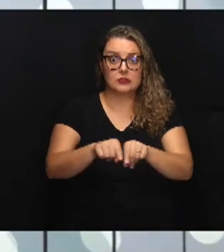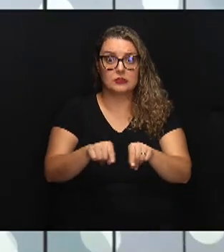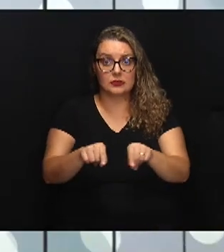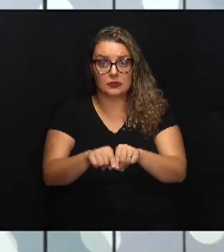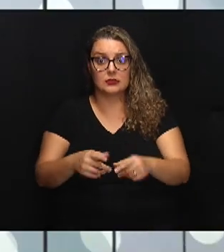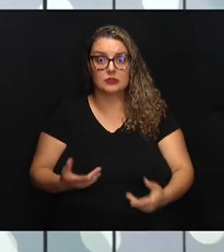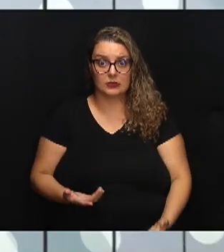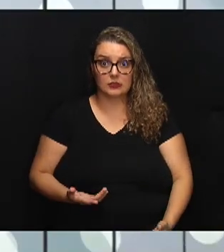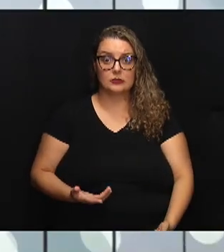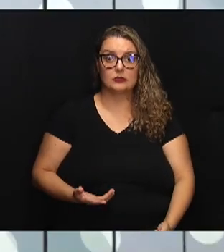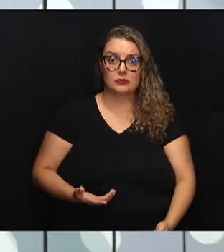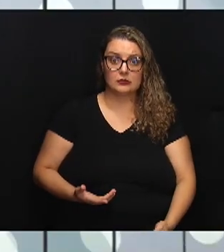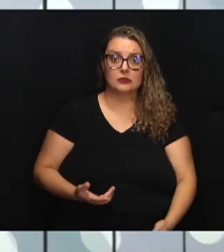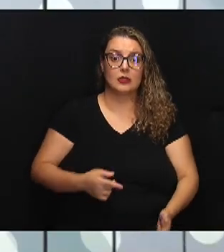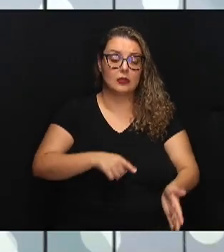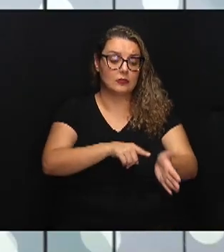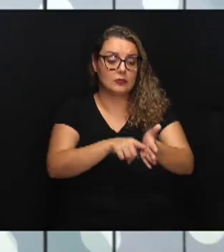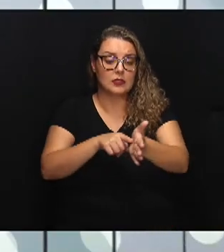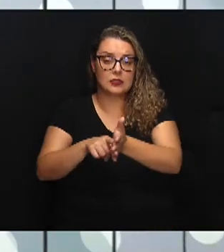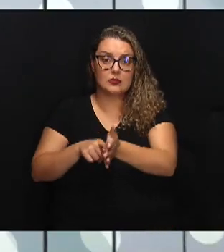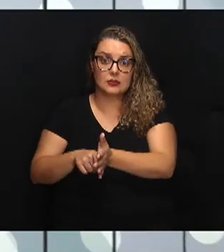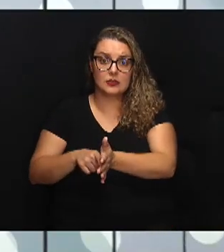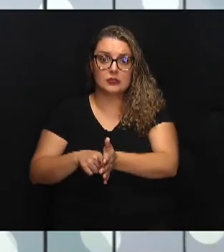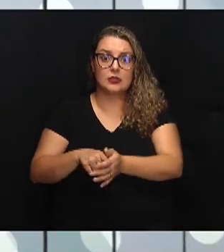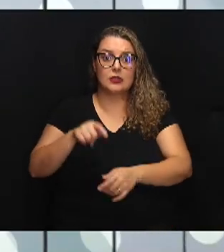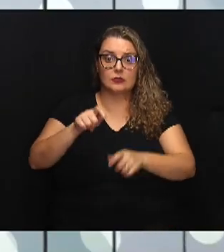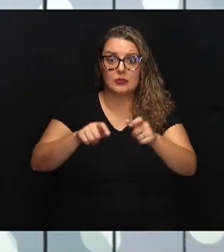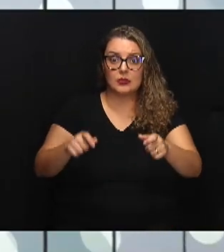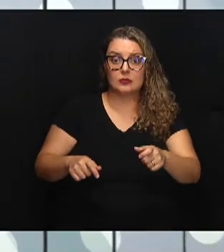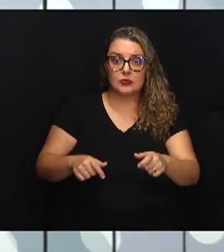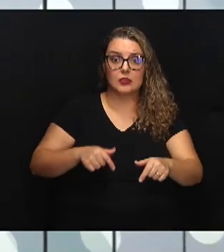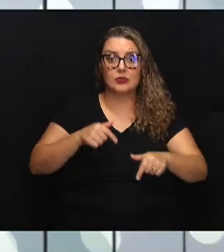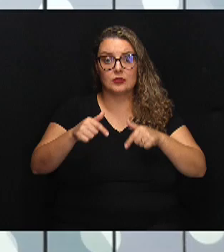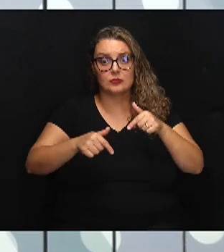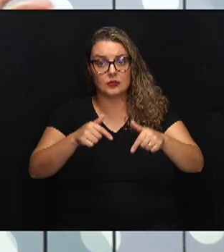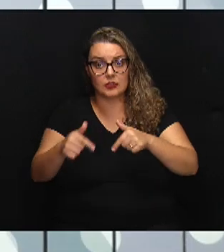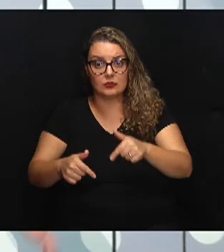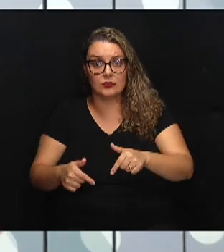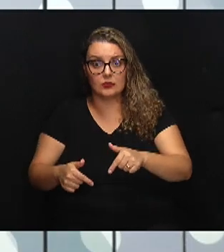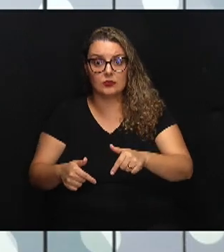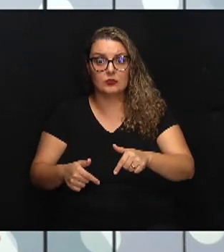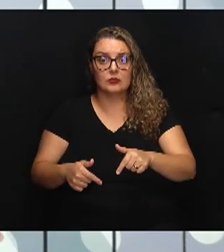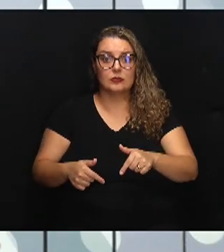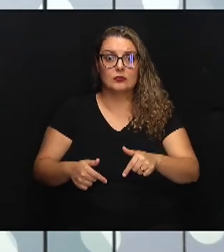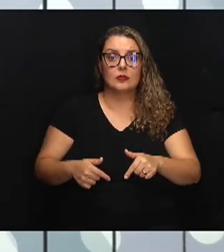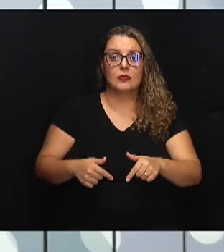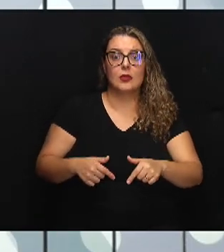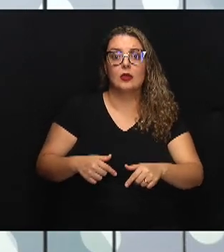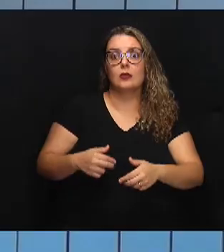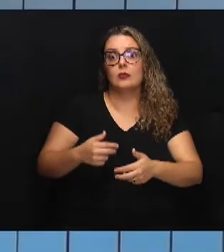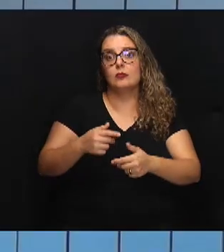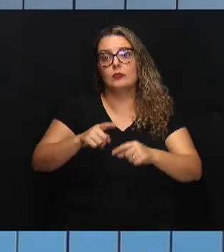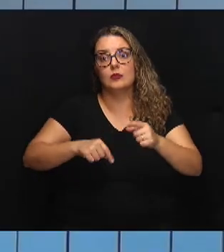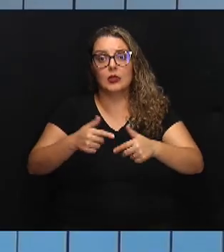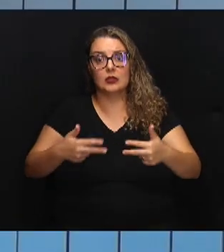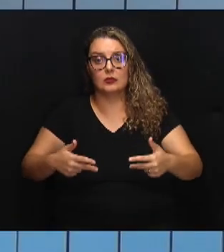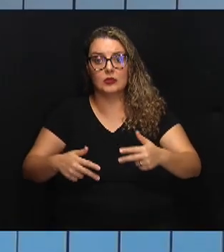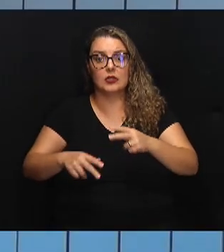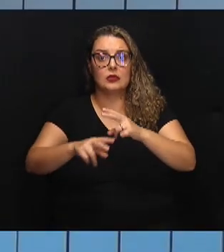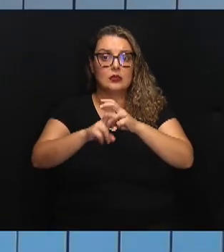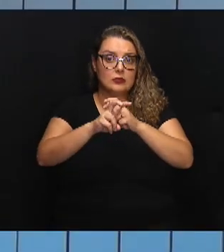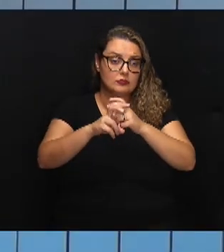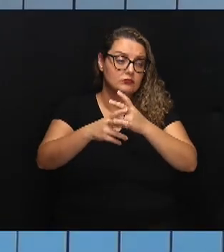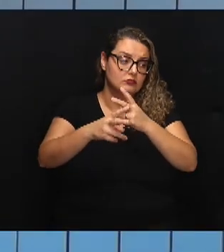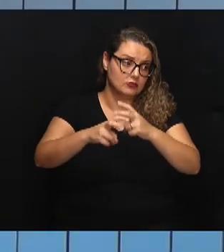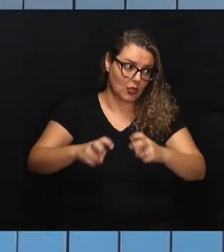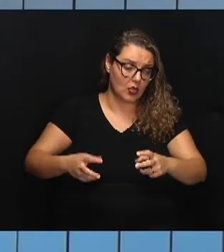estava pesquisando que inclui aquelas pessoas que trabalham com exposição a produtos químicos. Isso também é